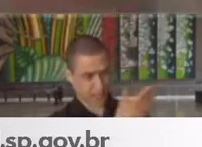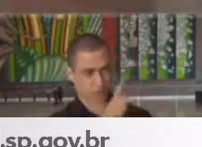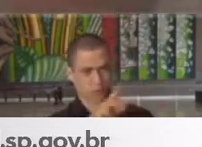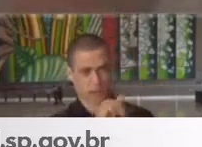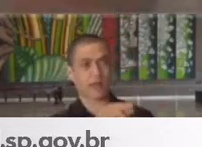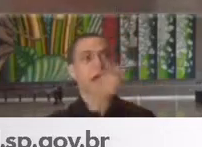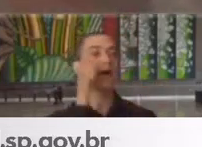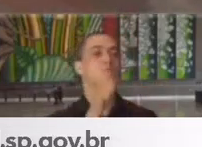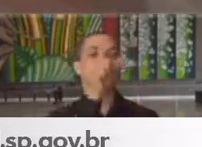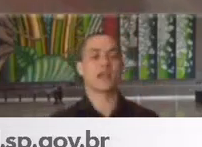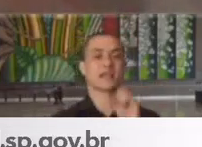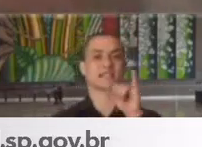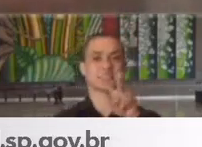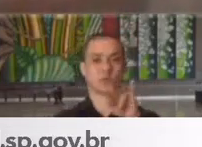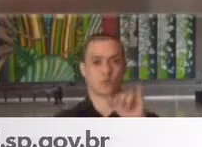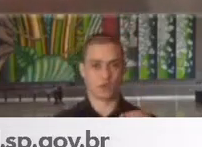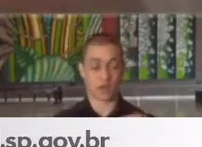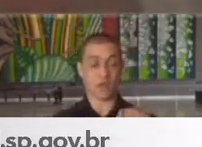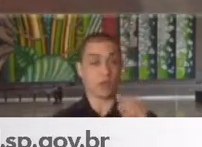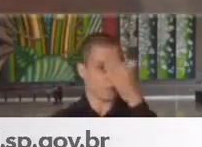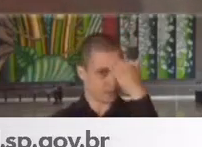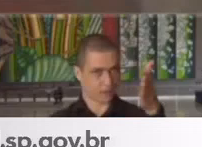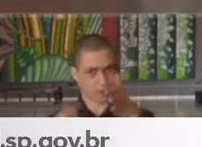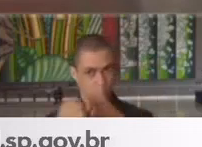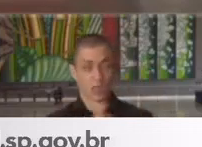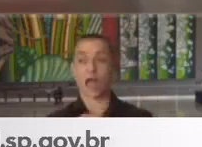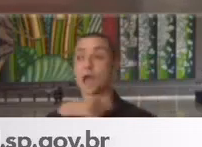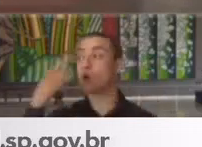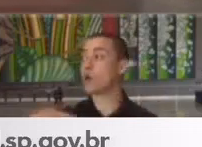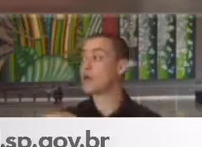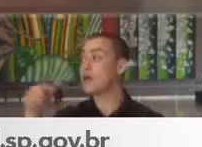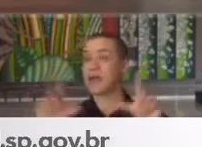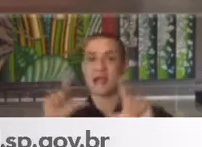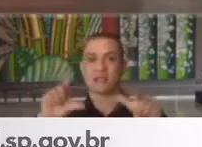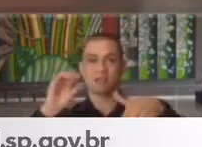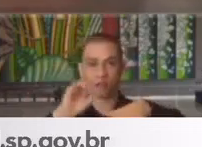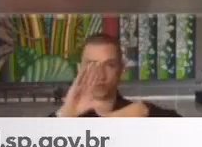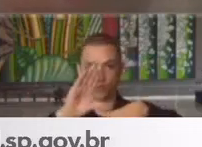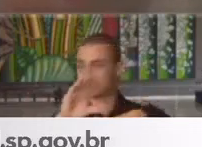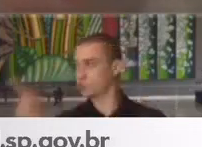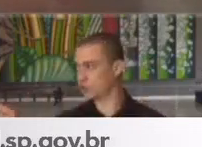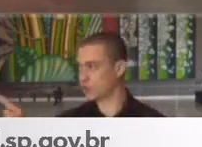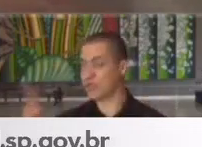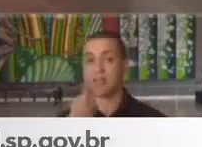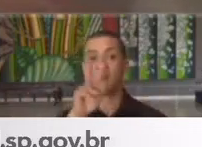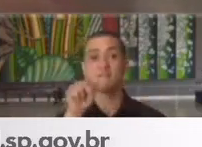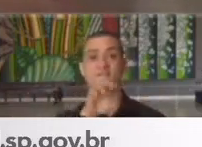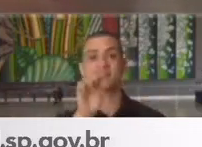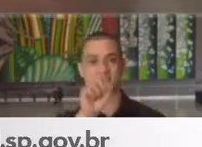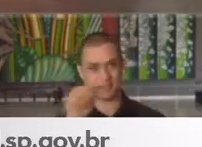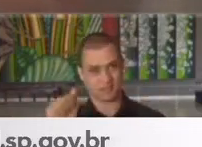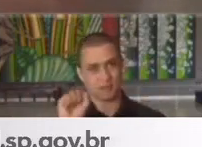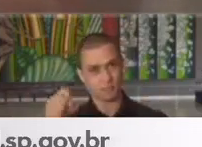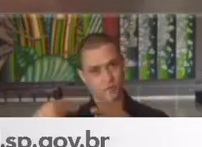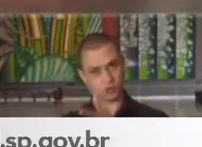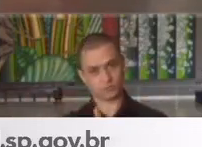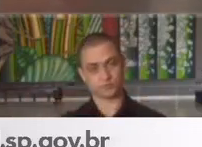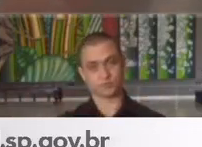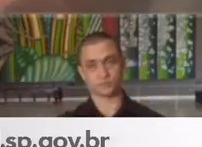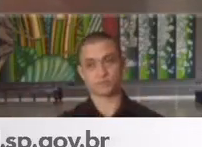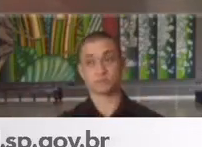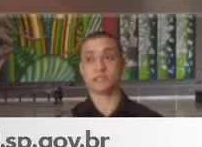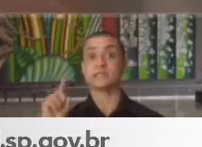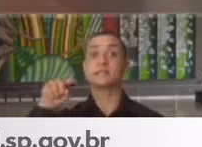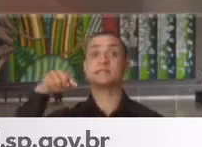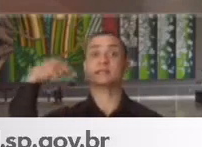Amorim, jornalista do o Globo. Vamos agora à TV Cultura, Vanessa Lorenzini. Vanessa, sua pergunta, por favor. Após,